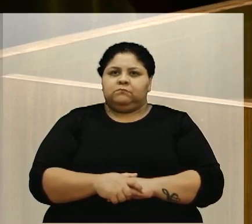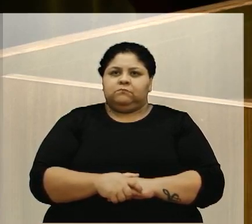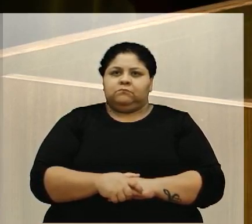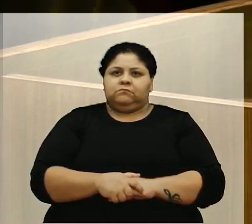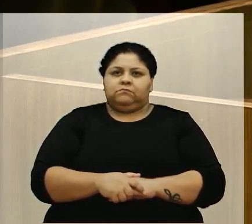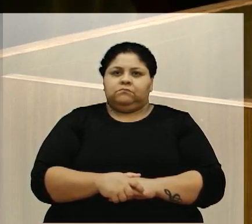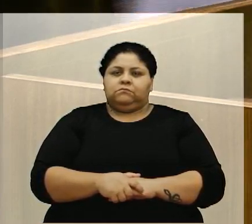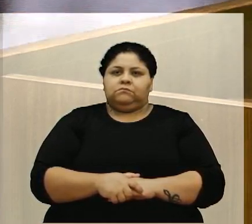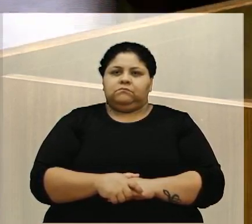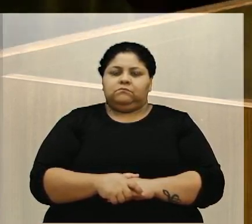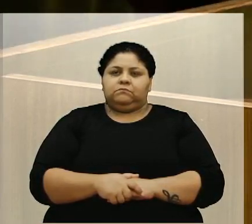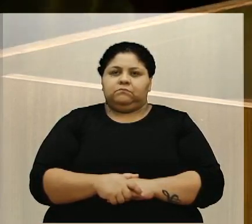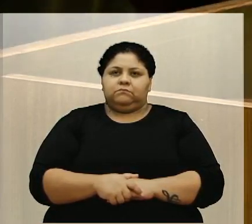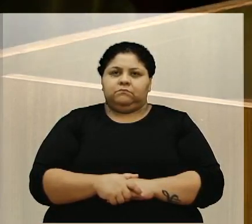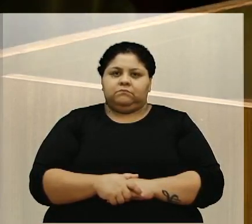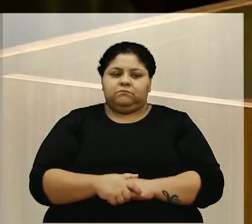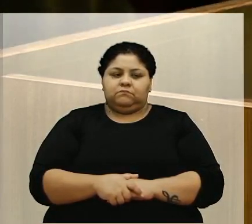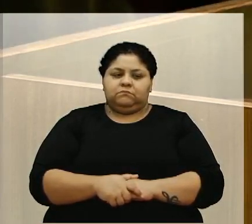Acho que agora...